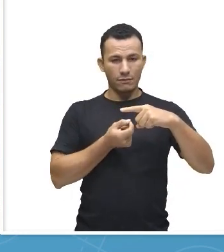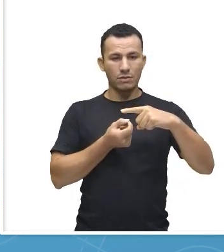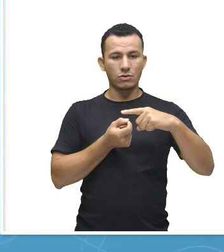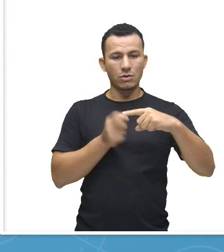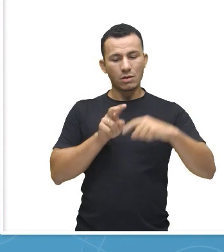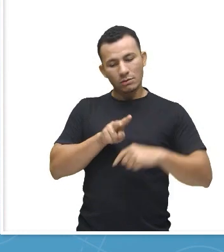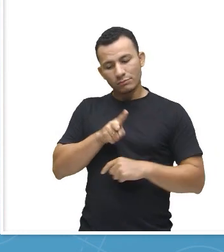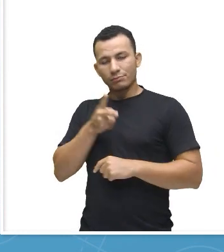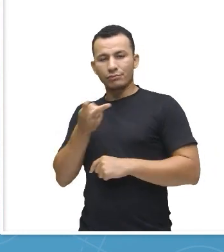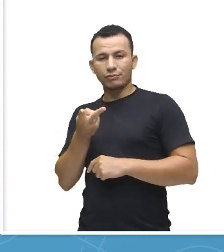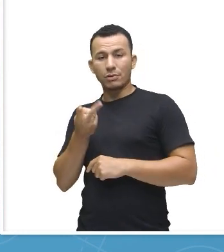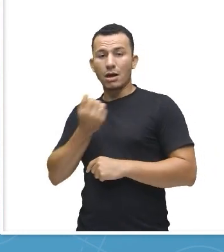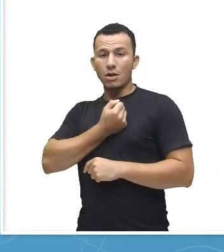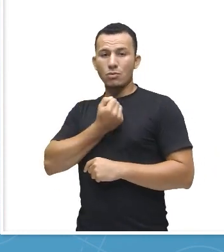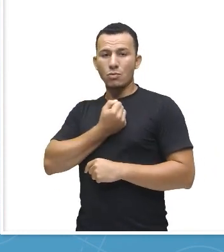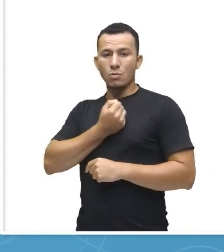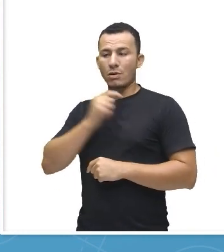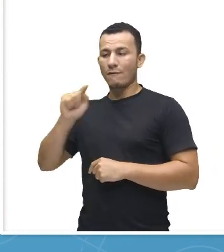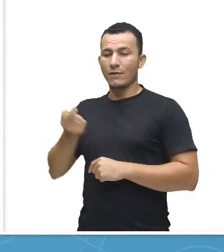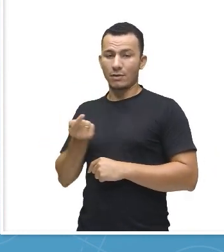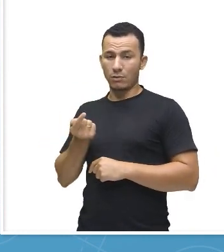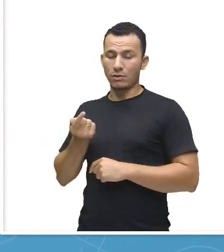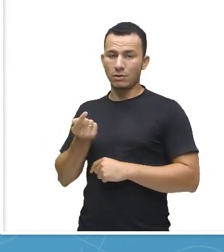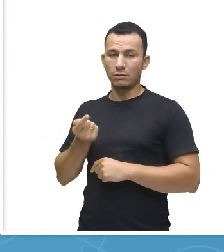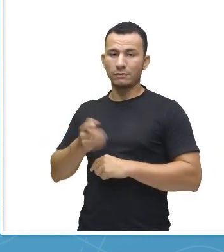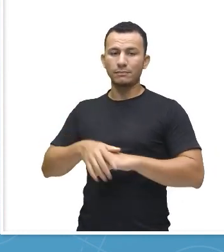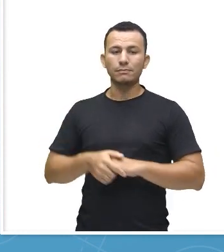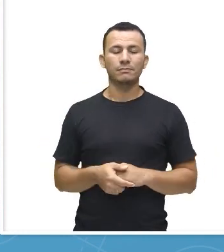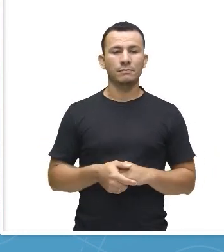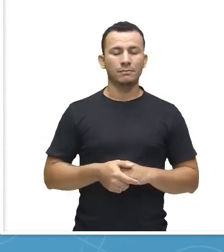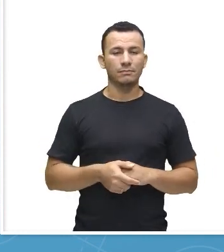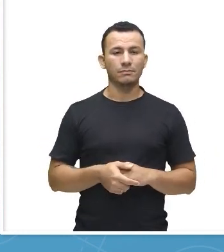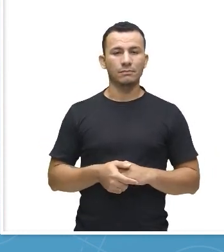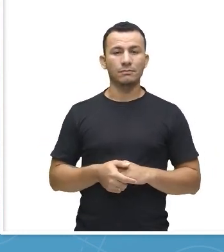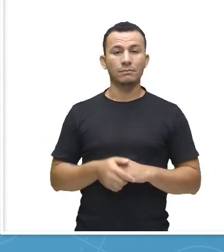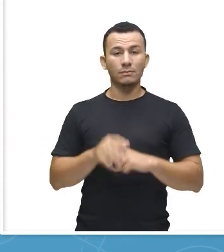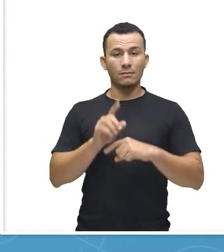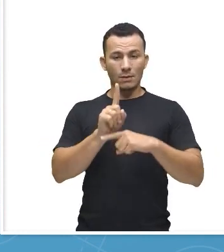em número decimal. E eu já coloquei aqui, ó, a conta.